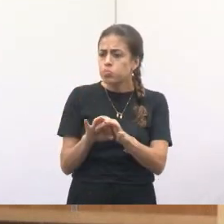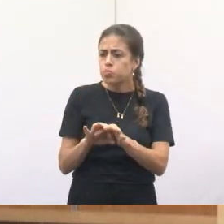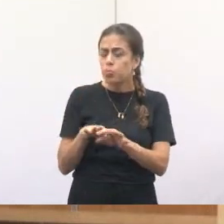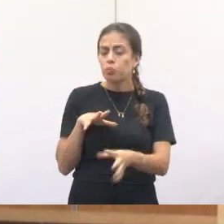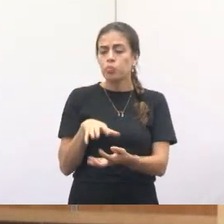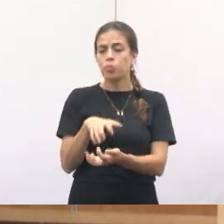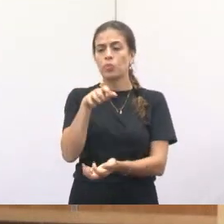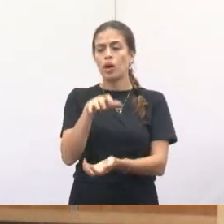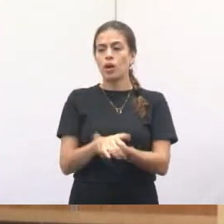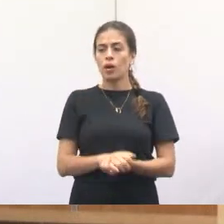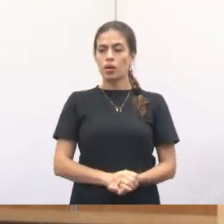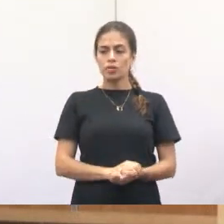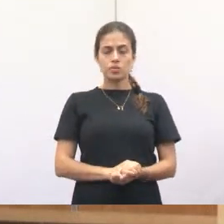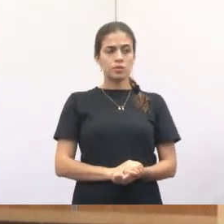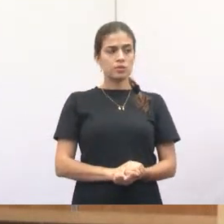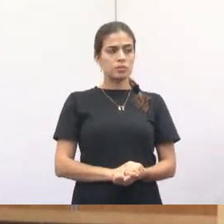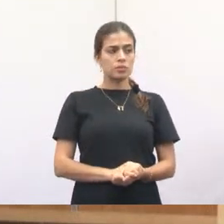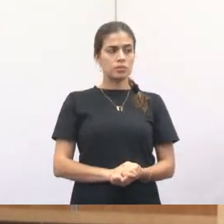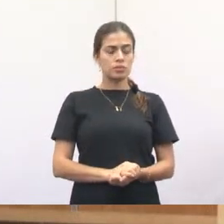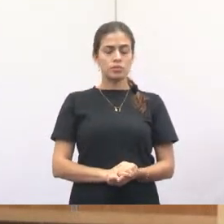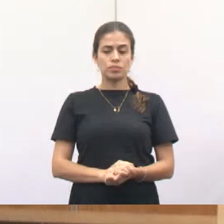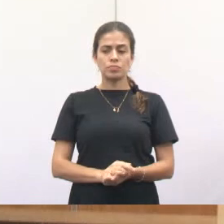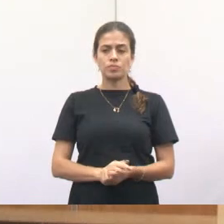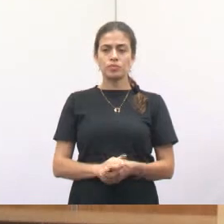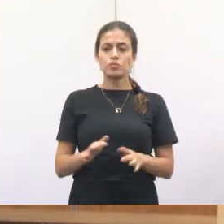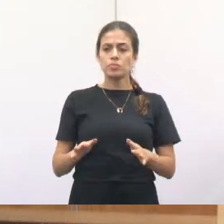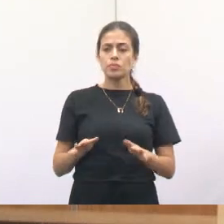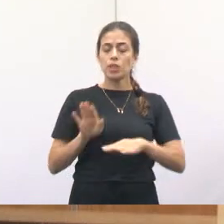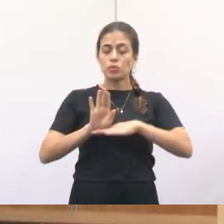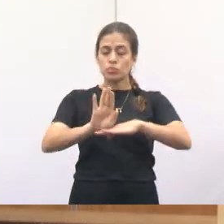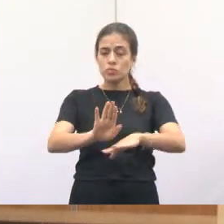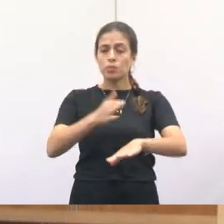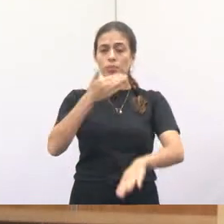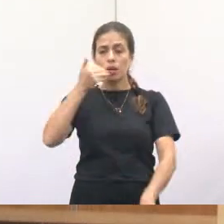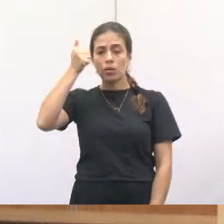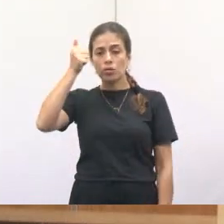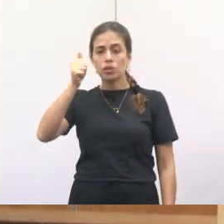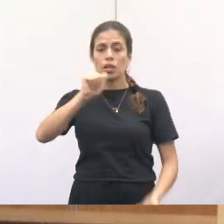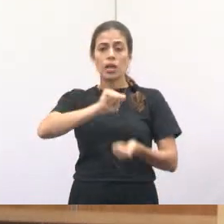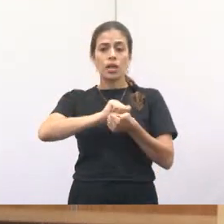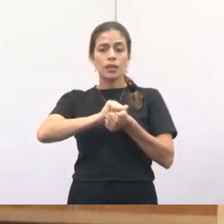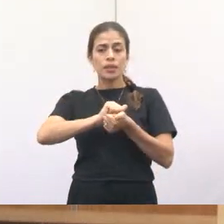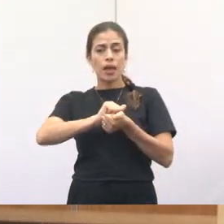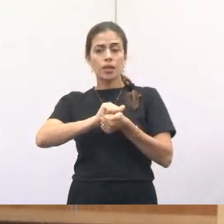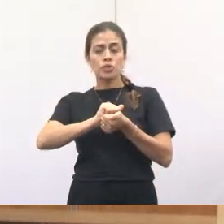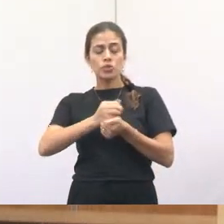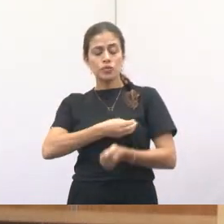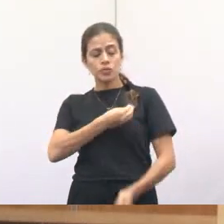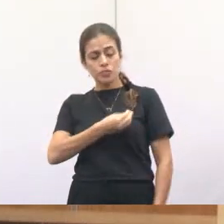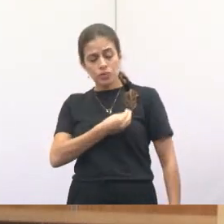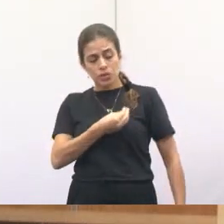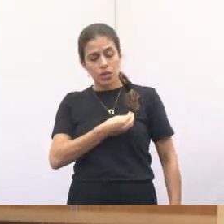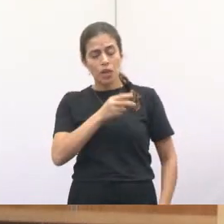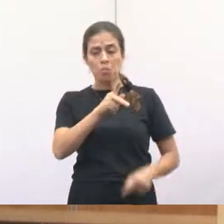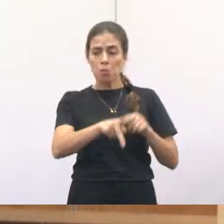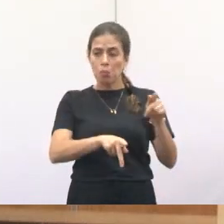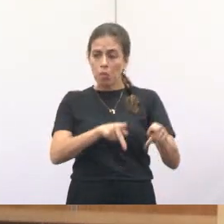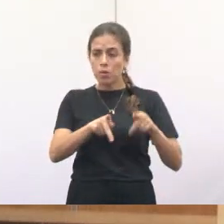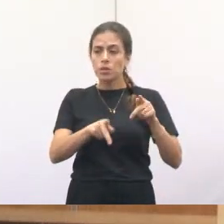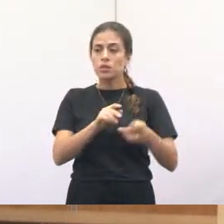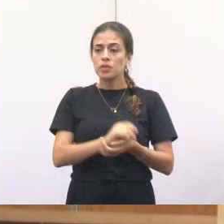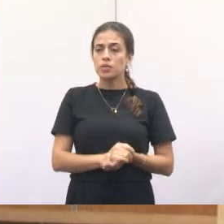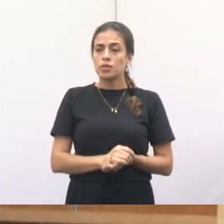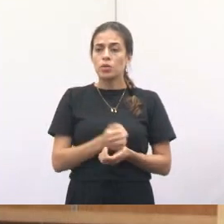os idosos nos territórios, contribuindo para a melhoria e qualidade de vida desse público. Construir